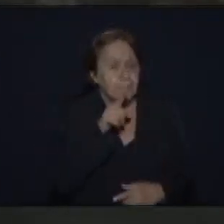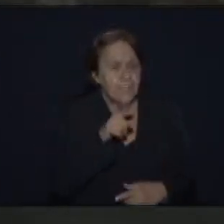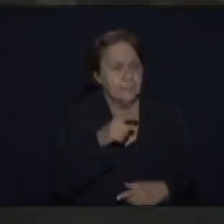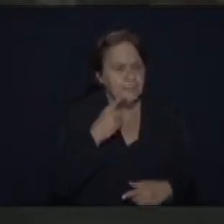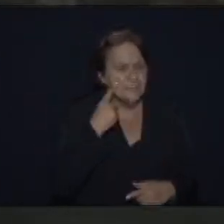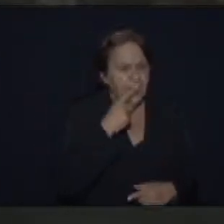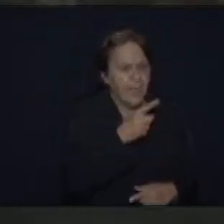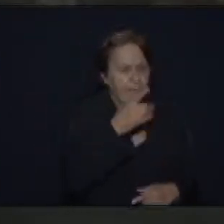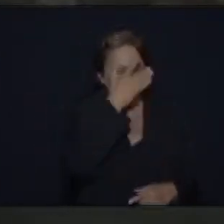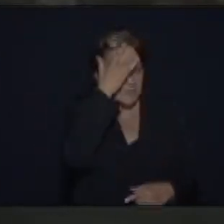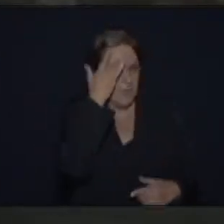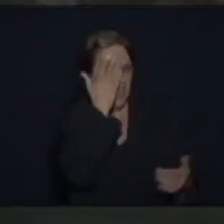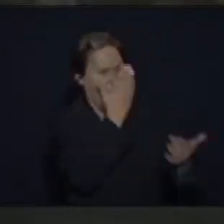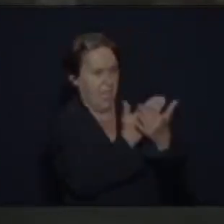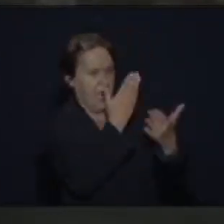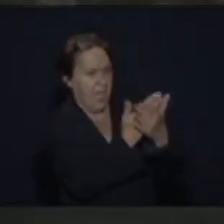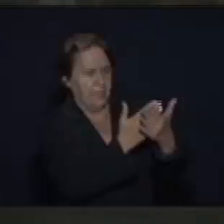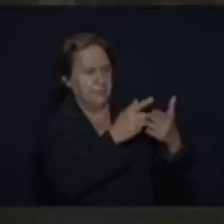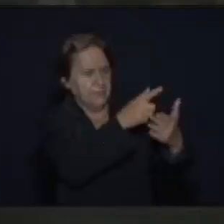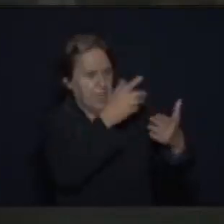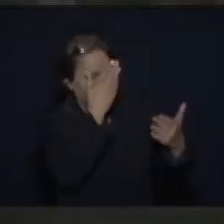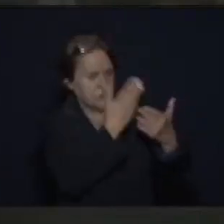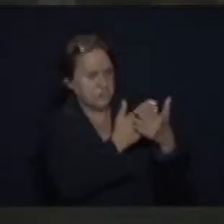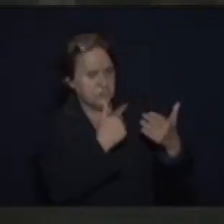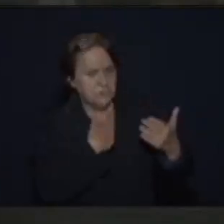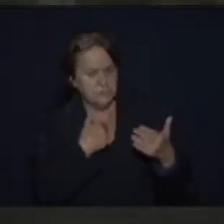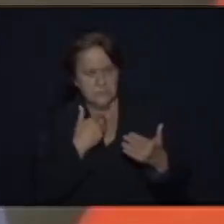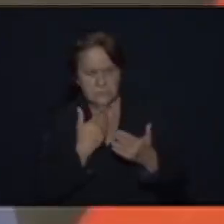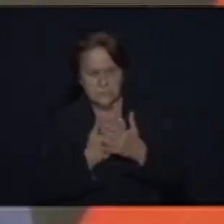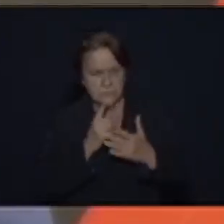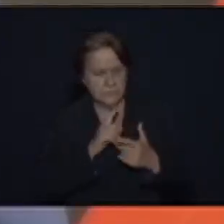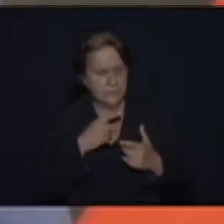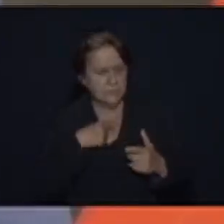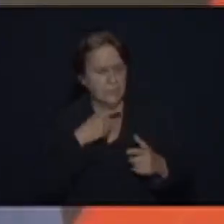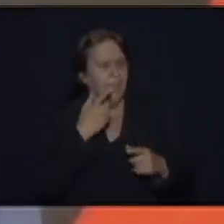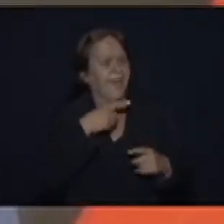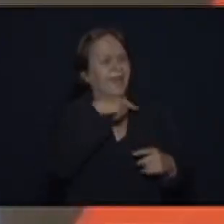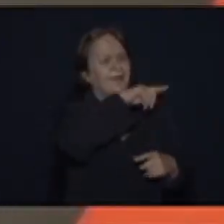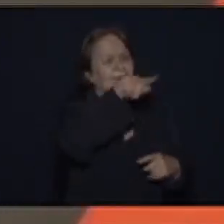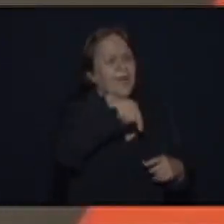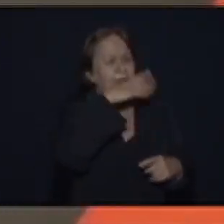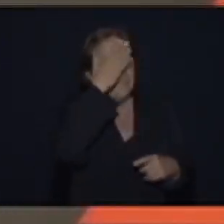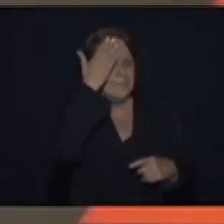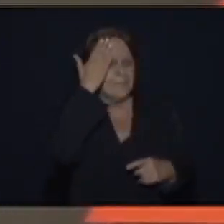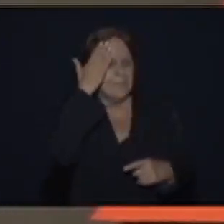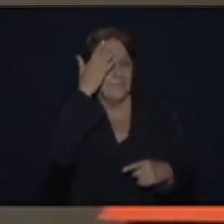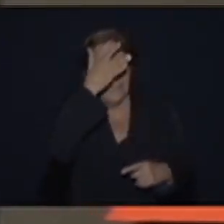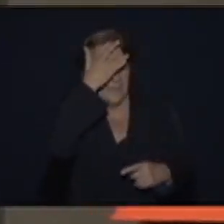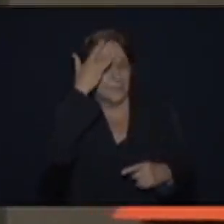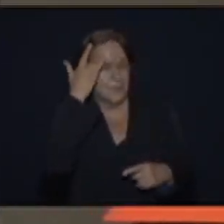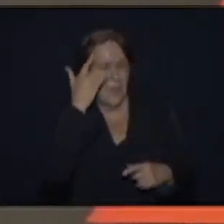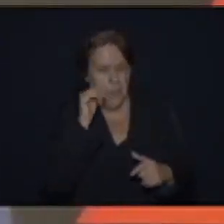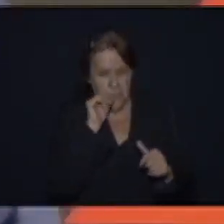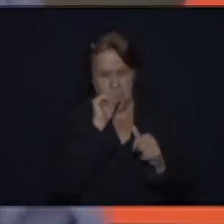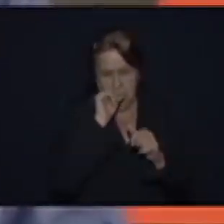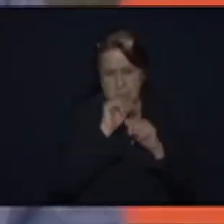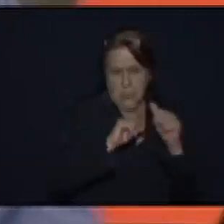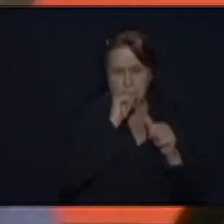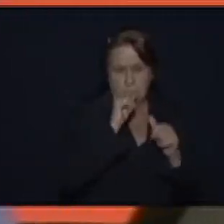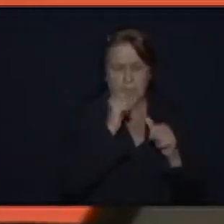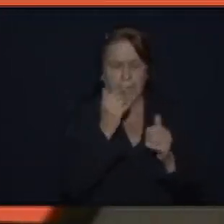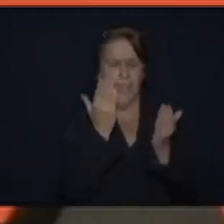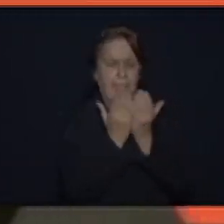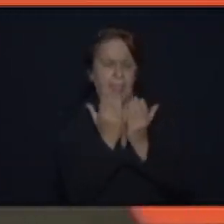pessoas acreditam que são a sua essência ninguém muda de religião todo dia Como muda de roupa ninguém muda de